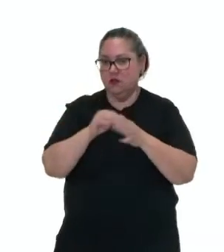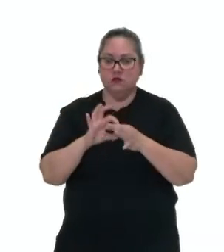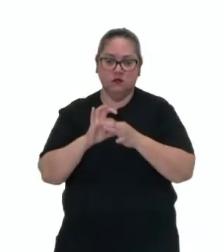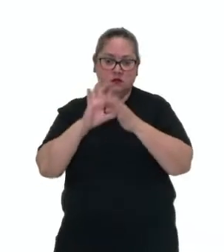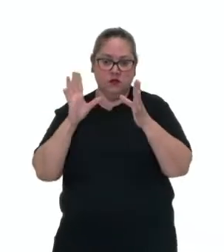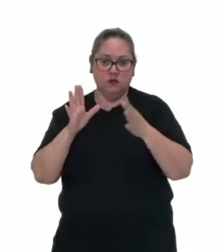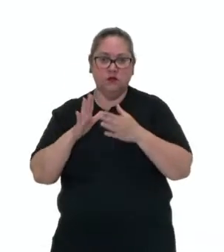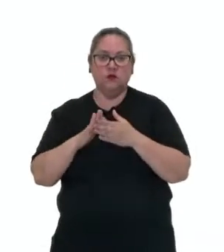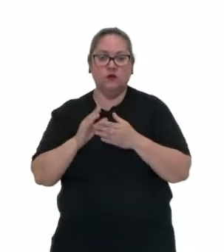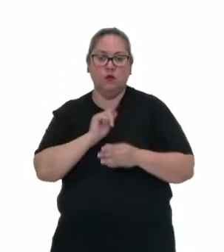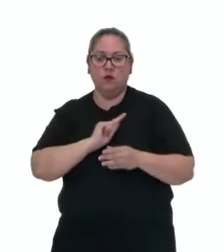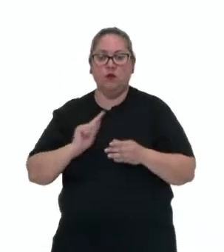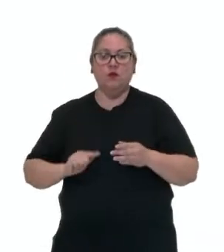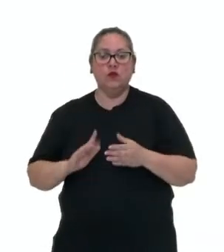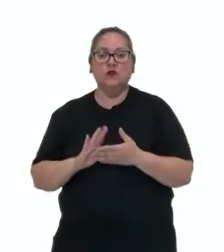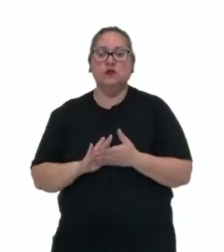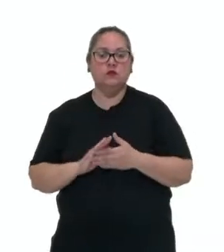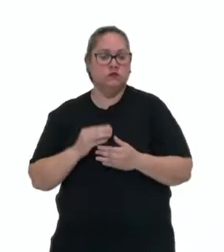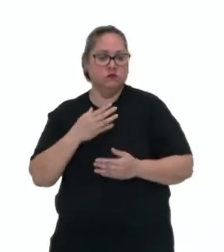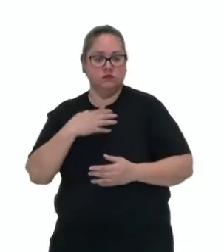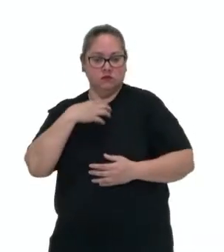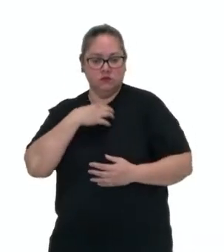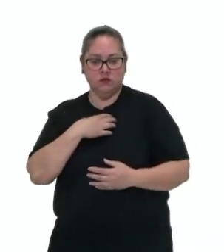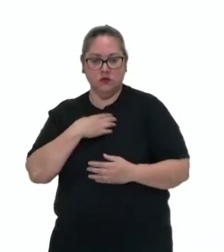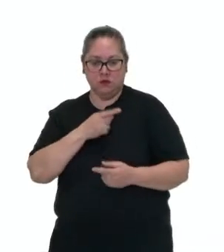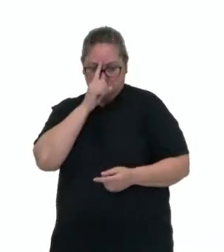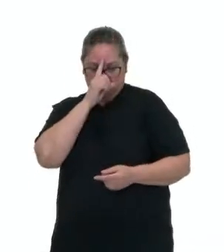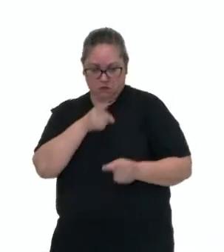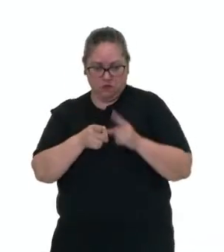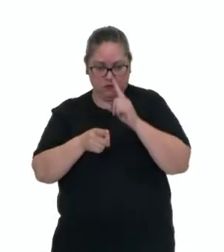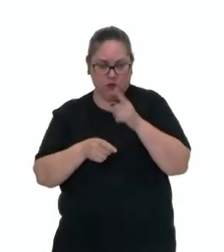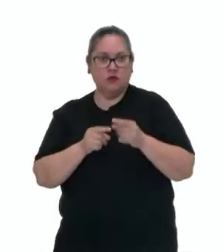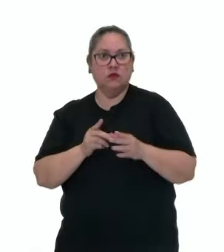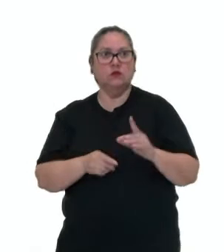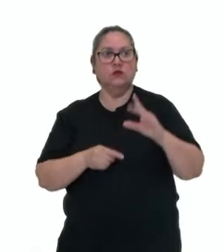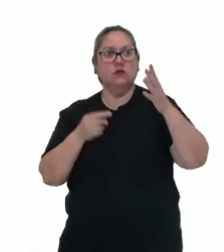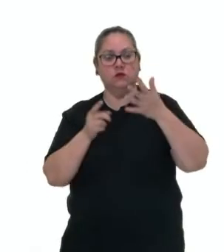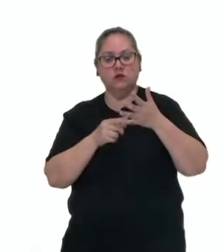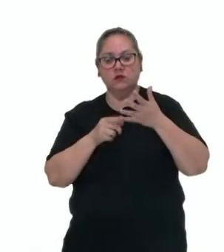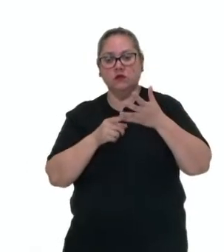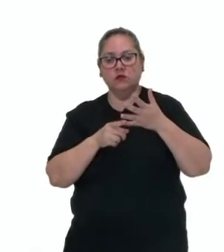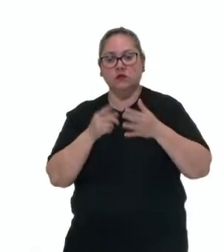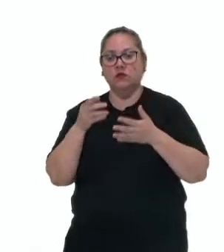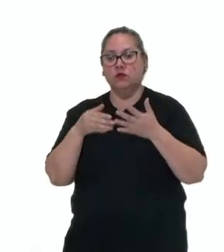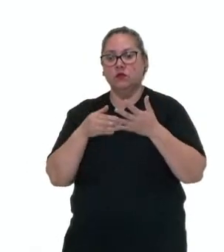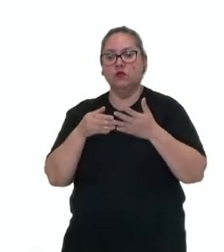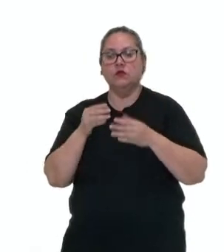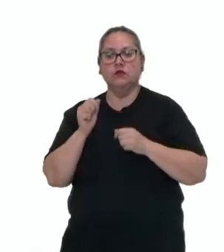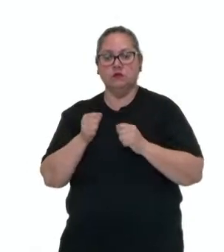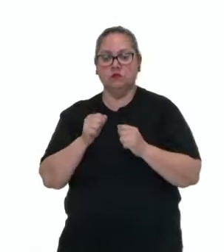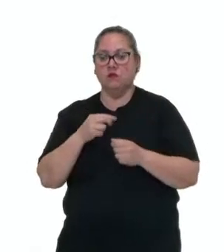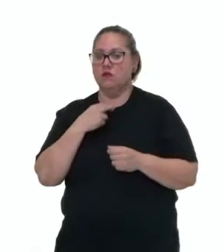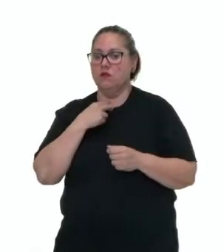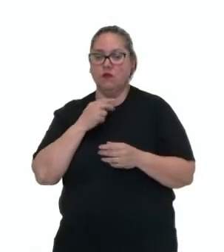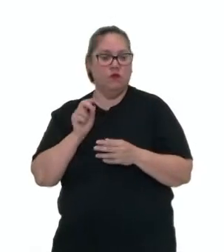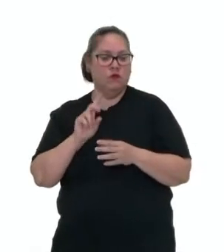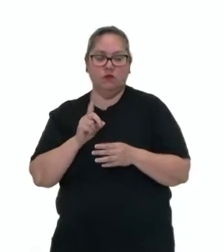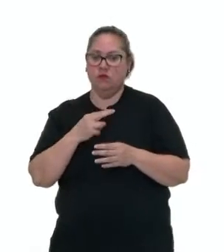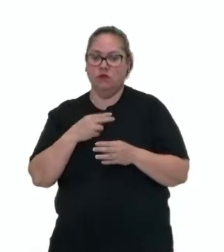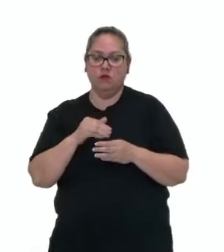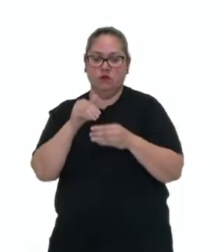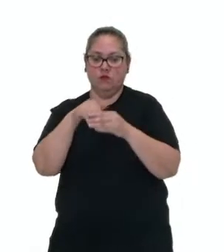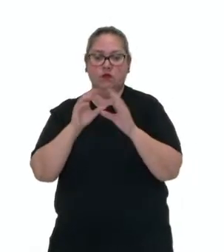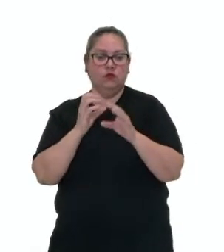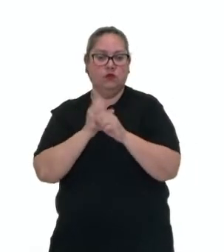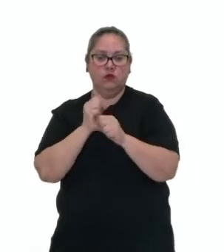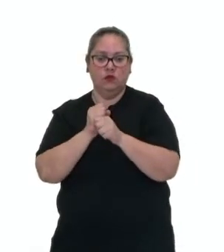livres, os governos adotam posturas autoritárias, e os regimes autoritários, que são aqueles que não contam com uma